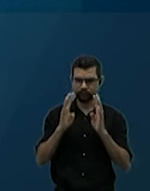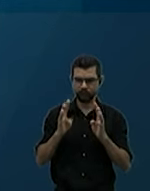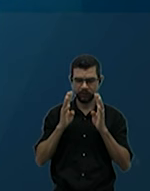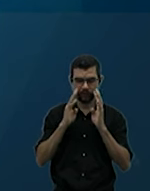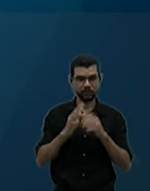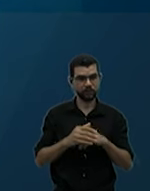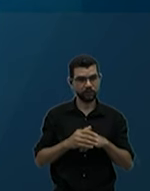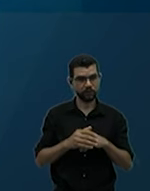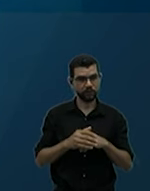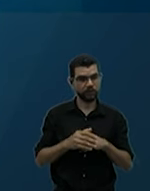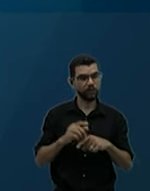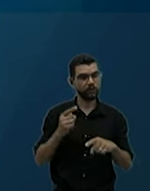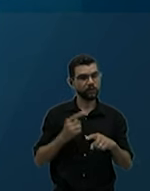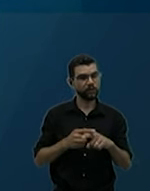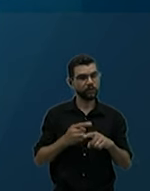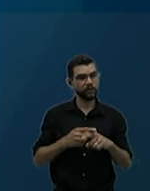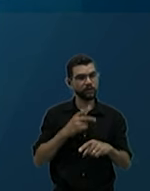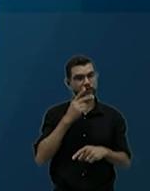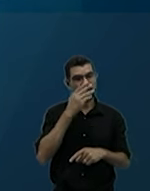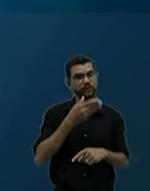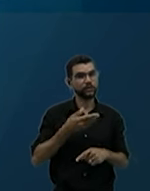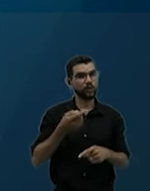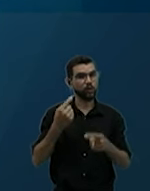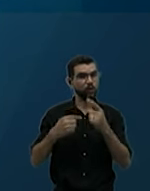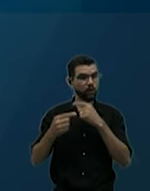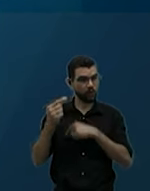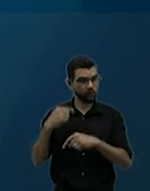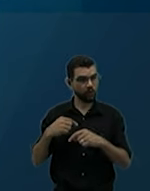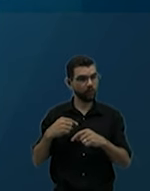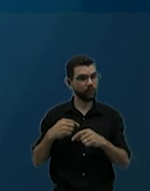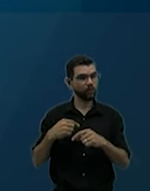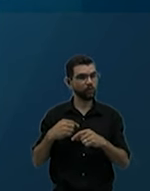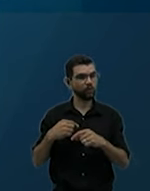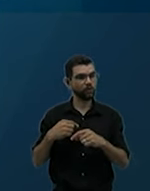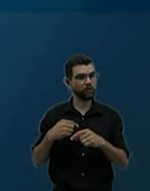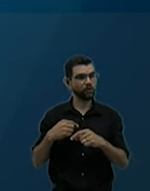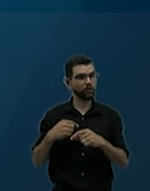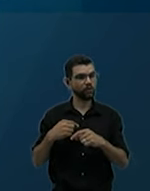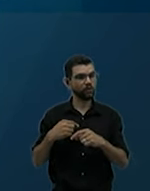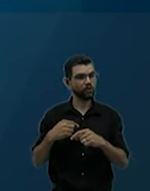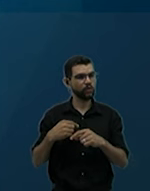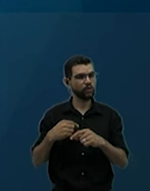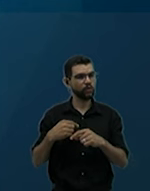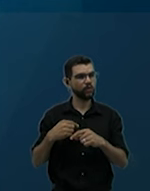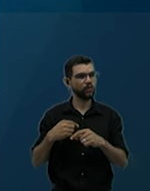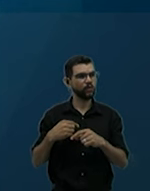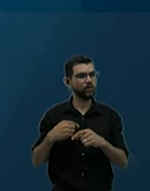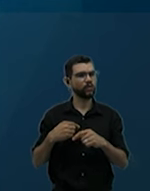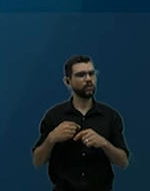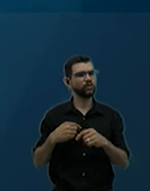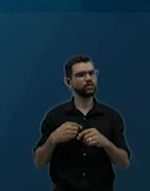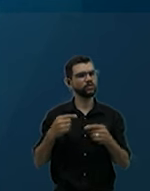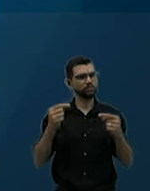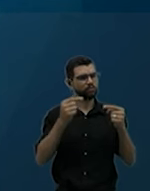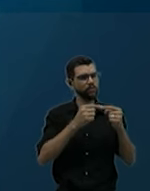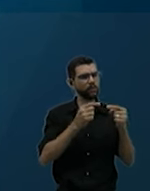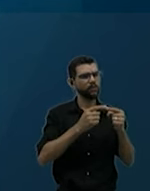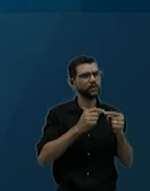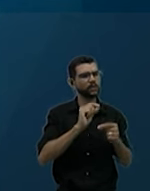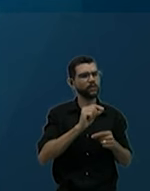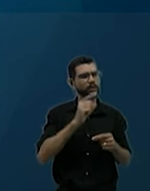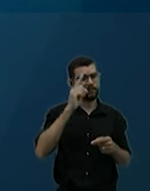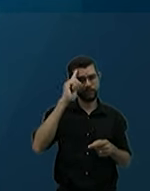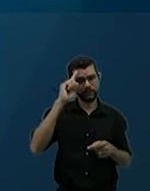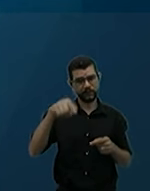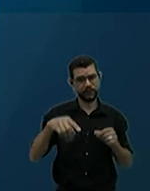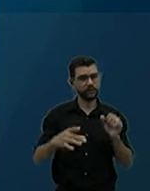outras, com base em situações relacionadas a mandato de segurança, com base em situações relacionadas à reparação econômica